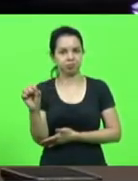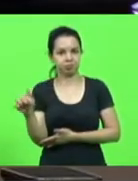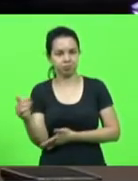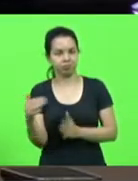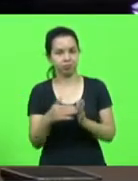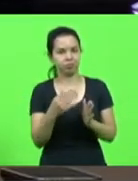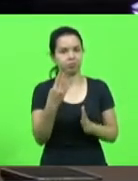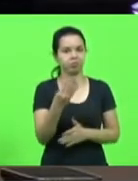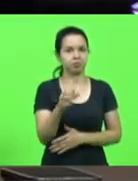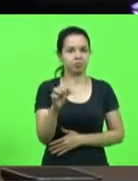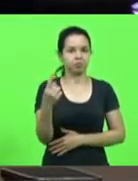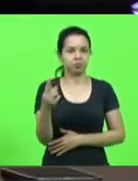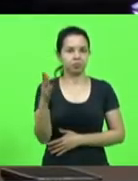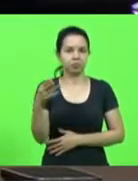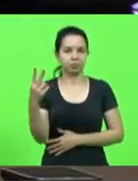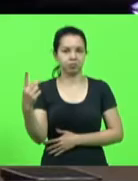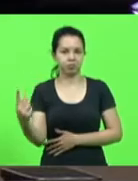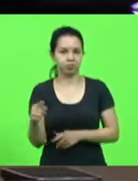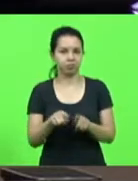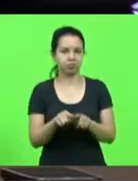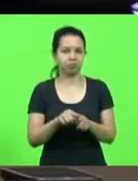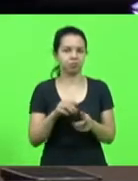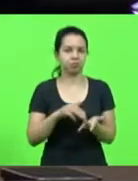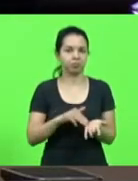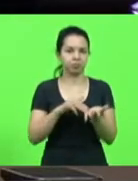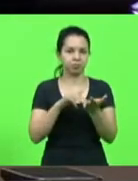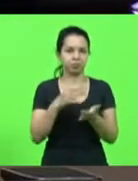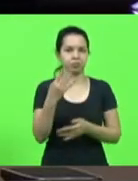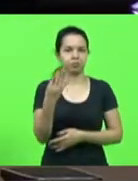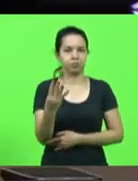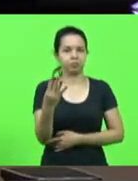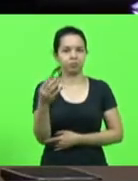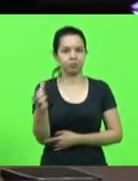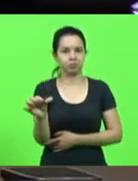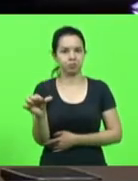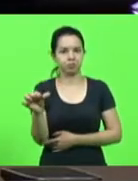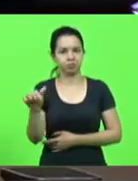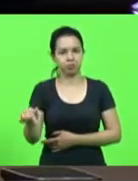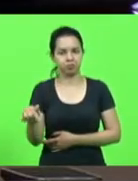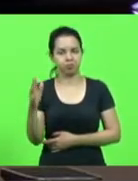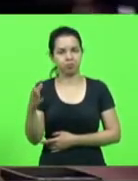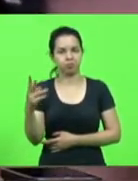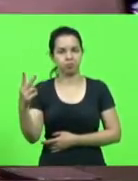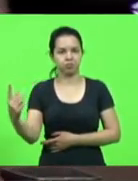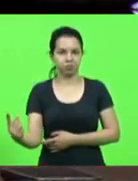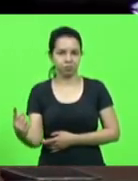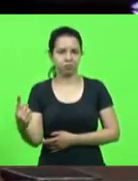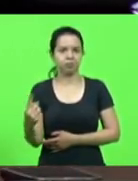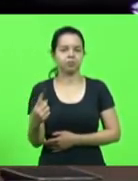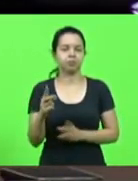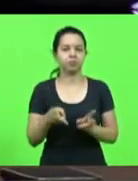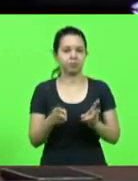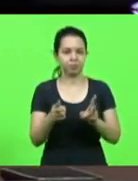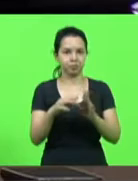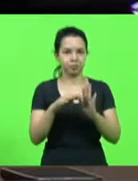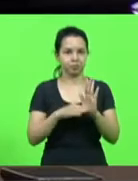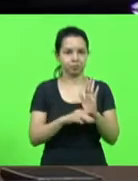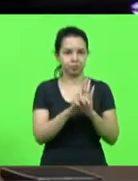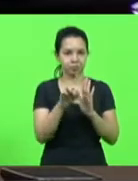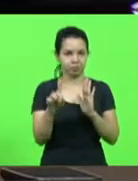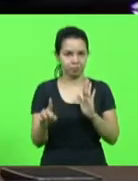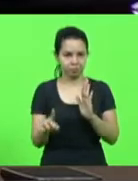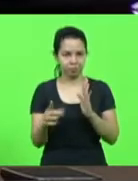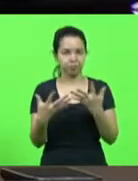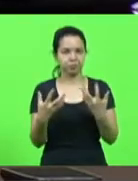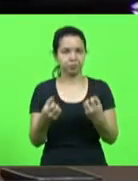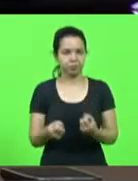487-491/21 e as moções, ou a moção 497/21. Dando continuidade à ordem do dia, o senhor presidente deferiu os requerimentos